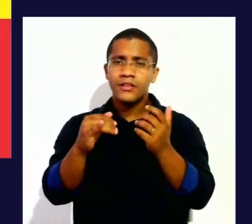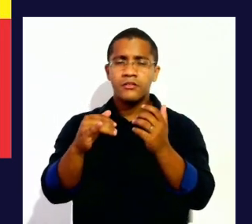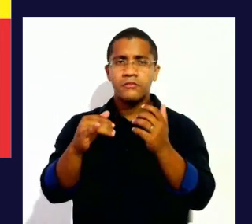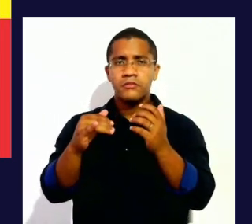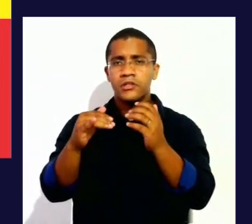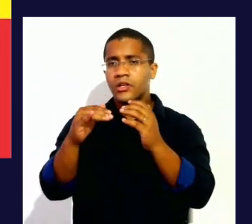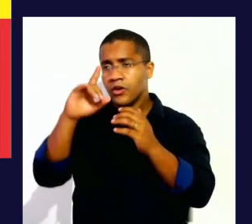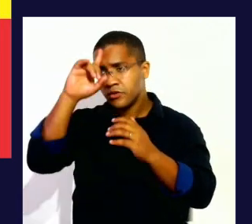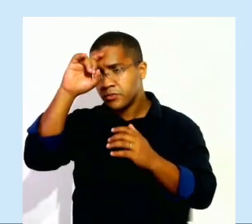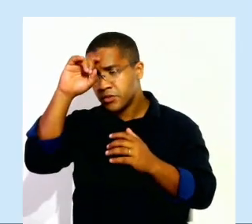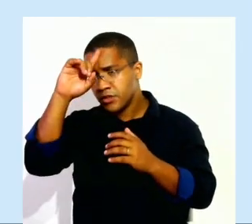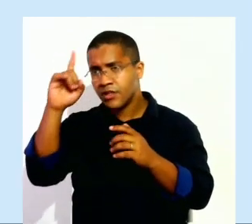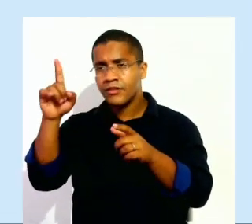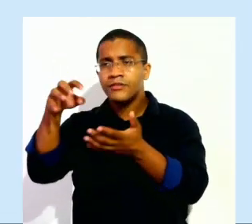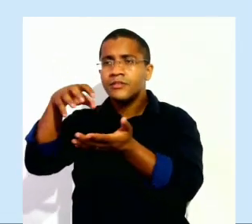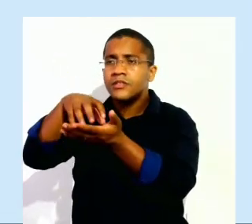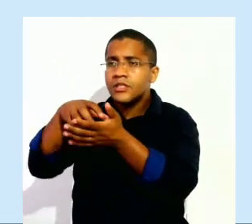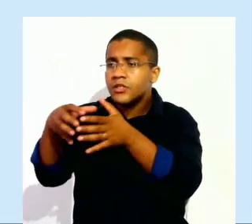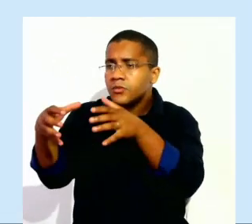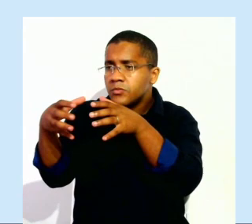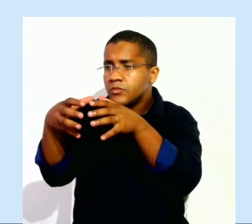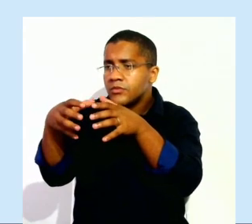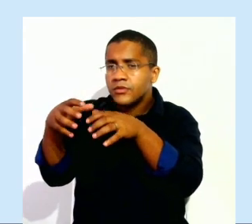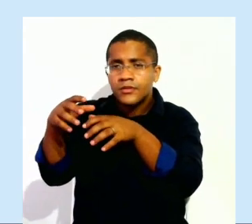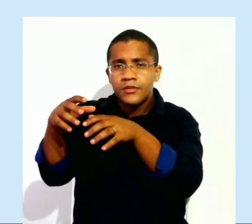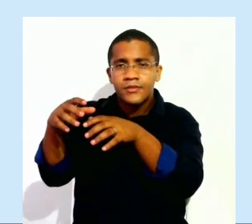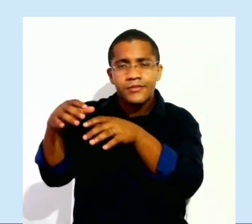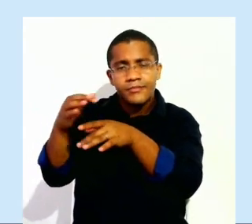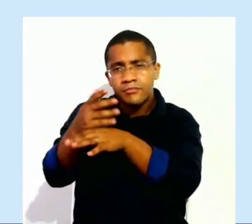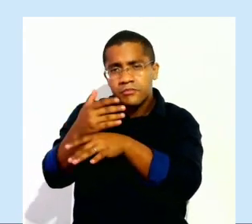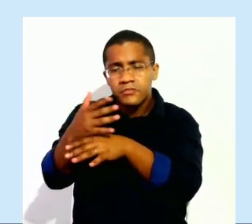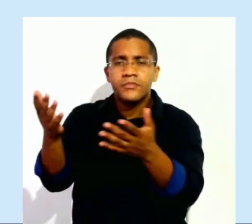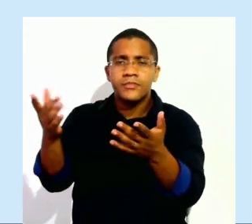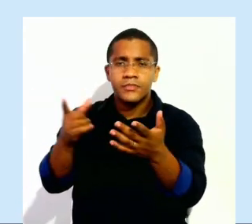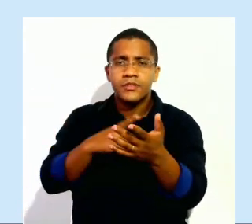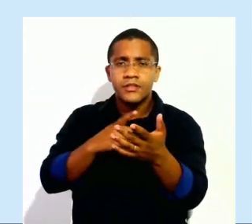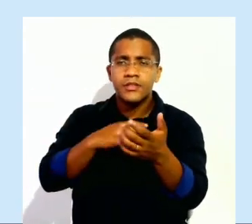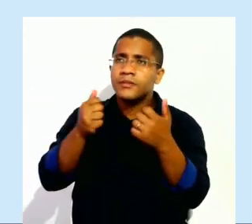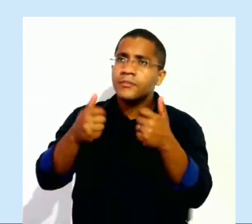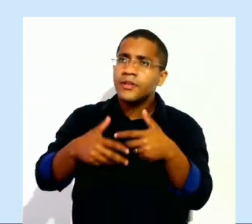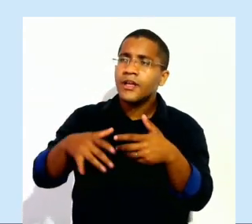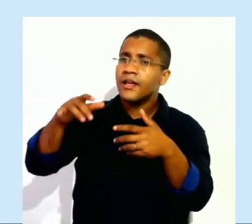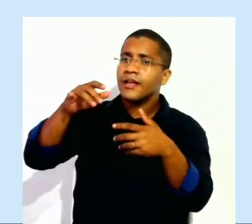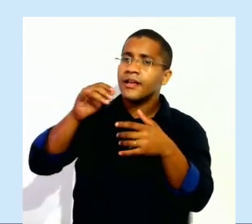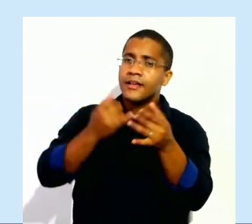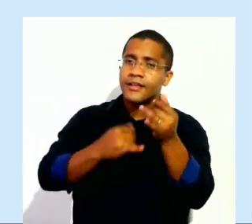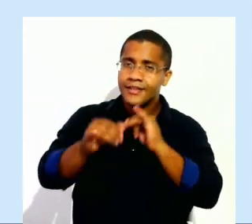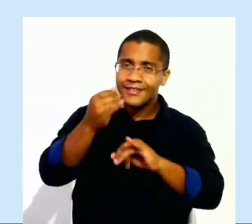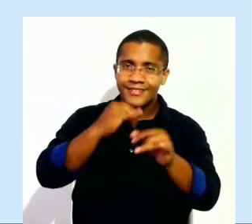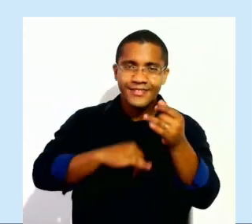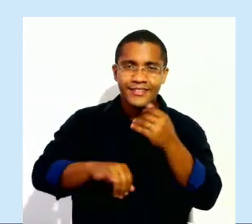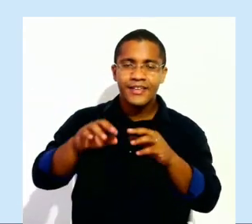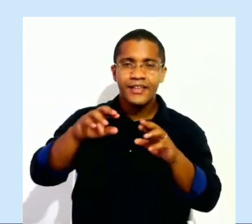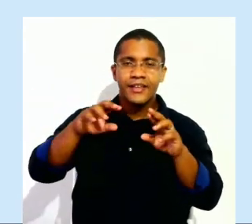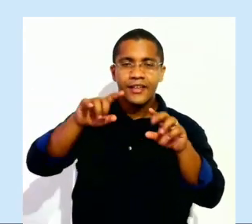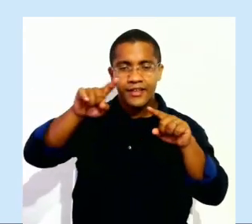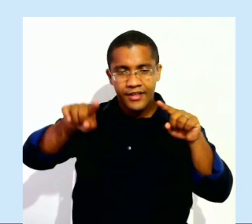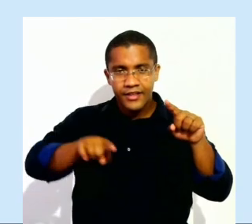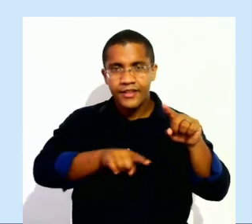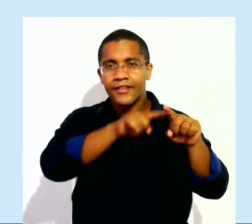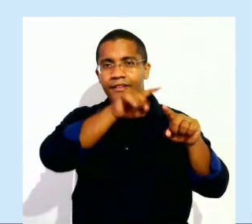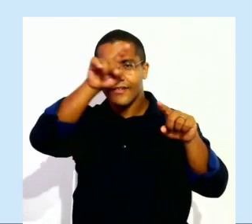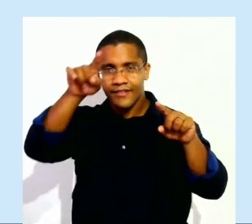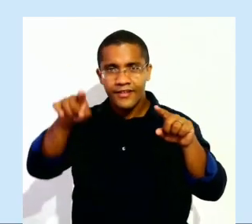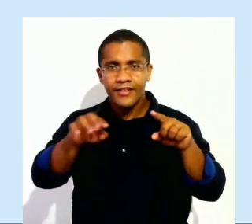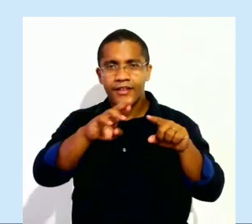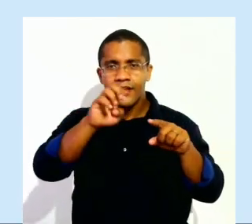e centros comunitários. Falando sobre energia solar, de energia renovável, eu queria falar para vocês sobre o